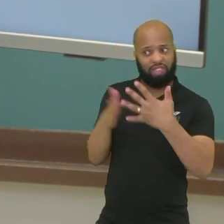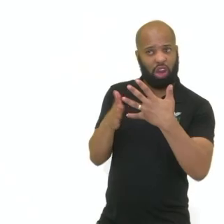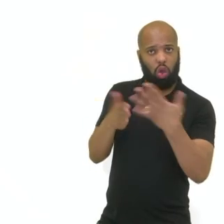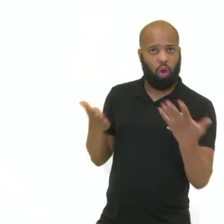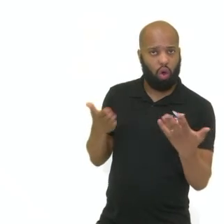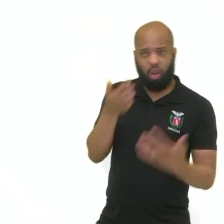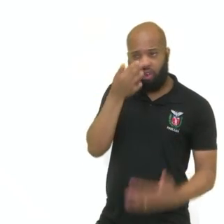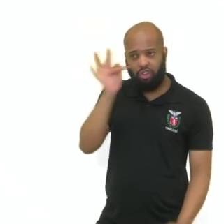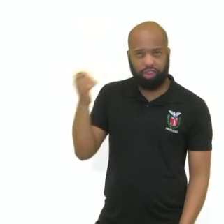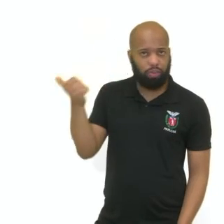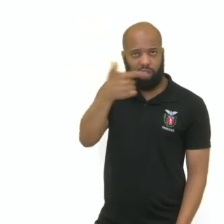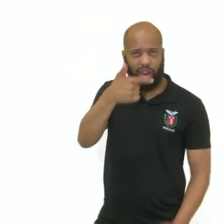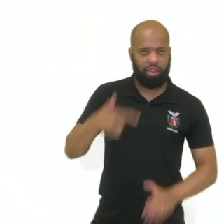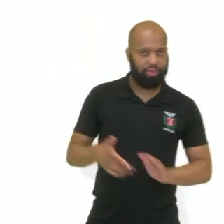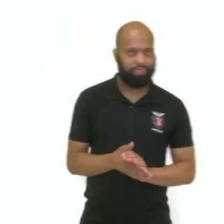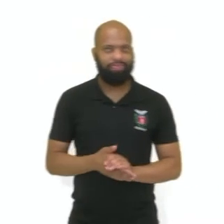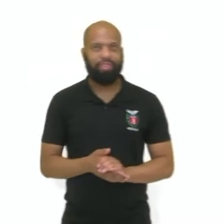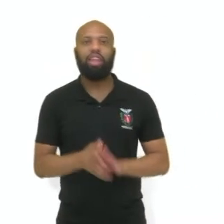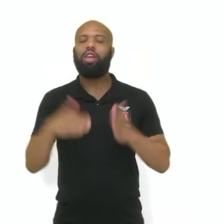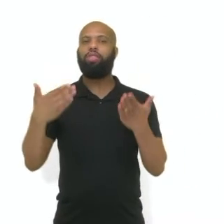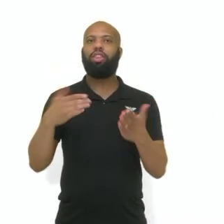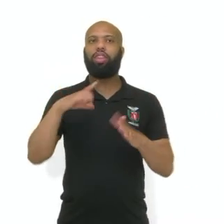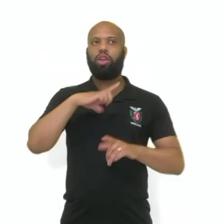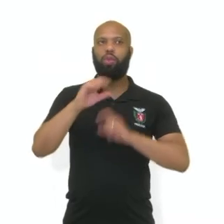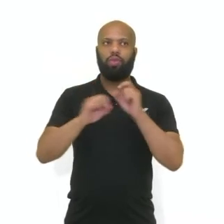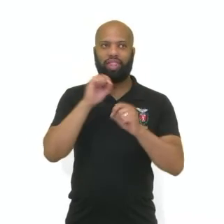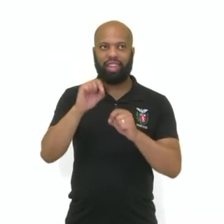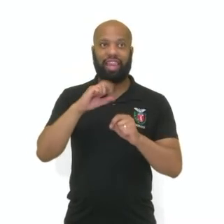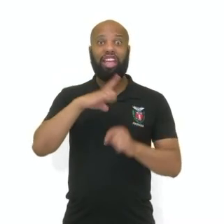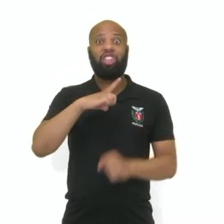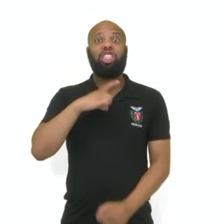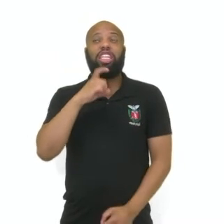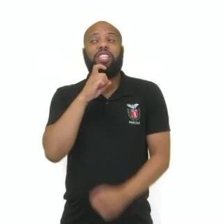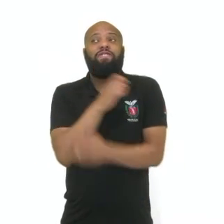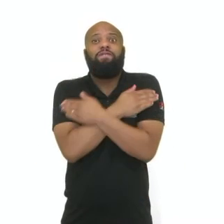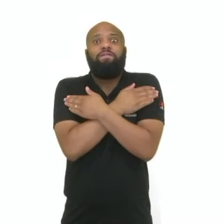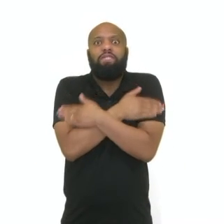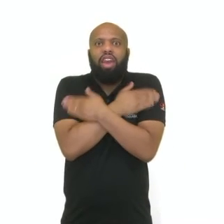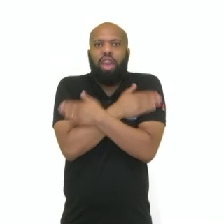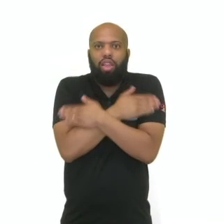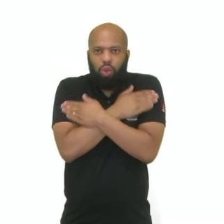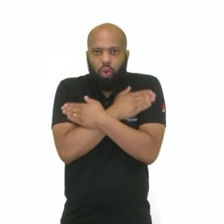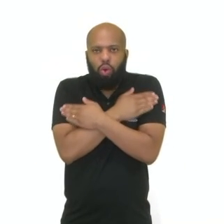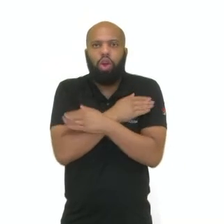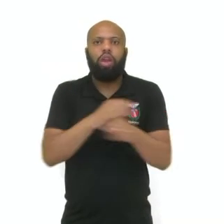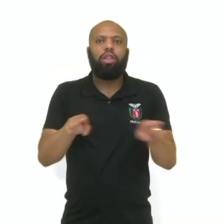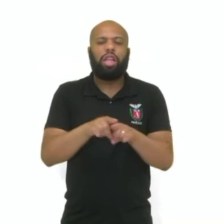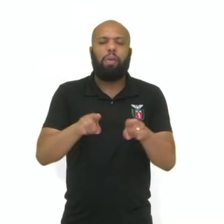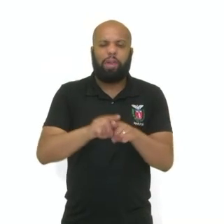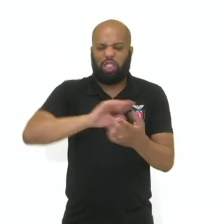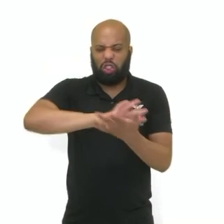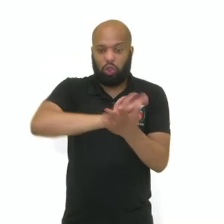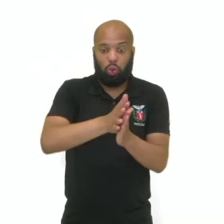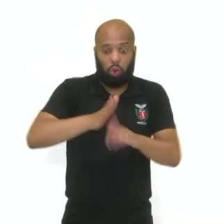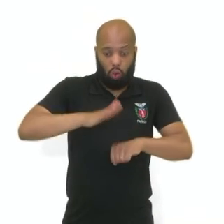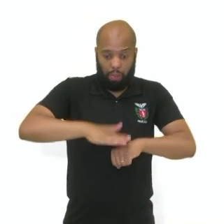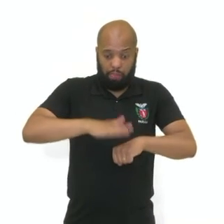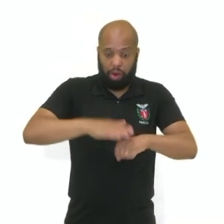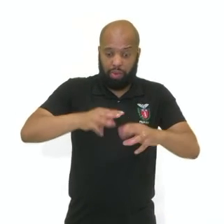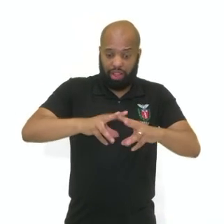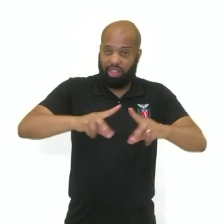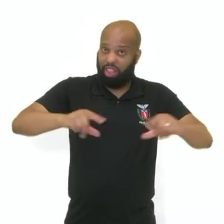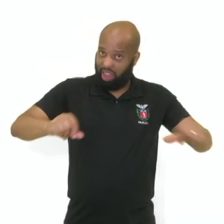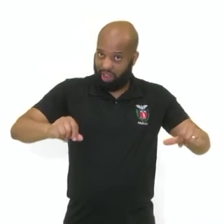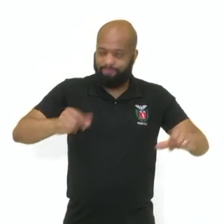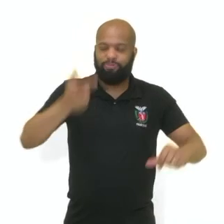aqui a resistência do povo russo e o rigoroso inverno local acabaram vencendo o general francês. Além